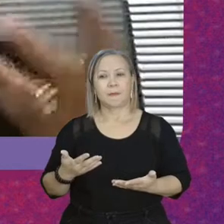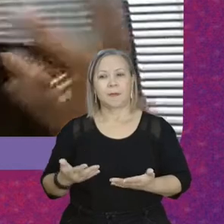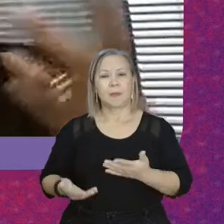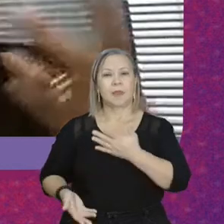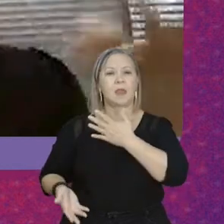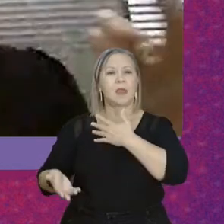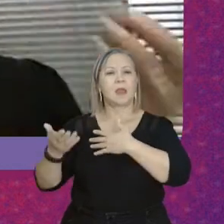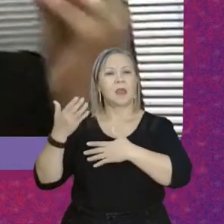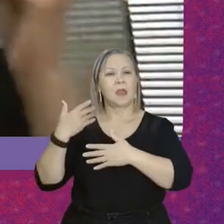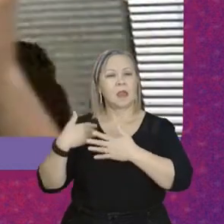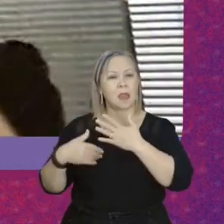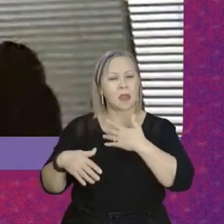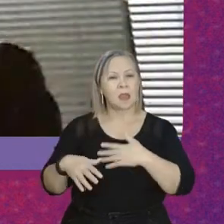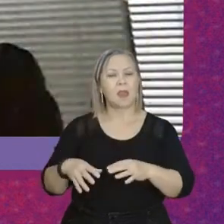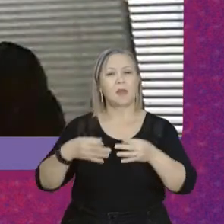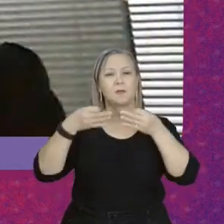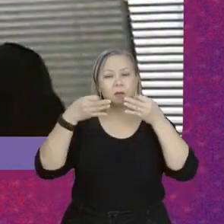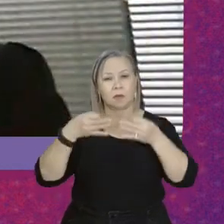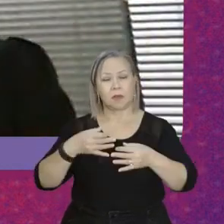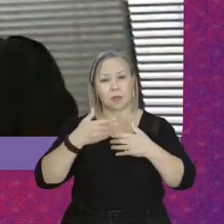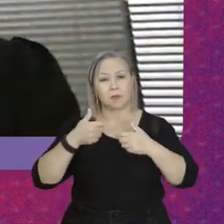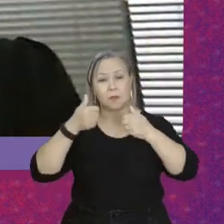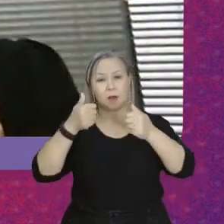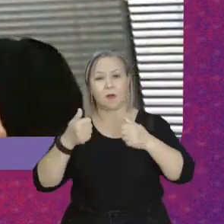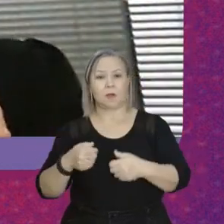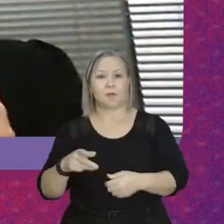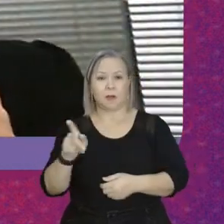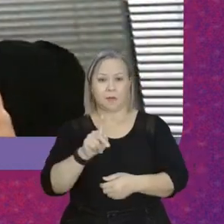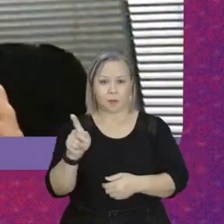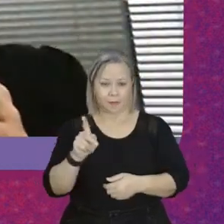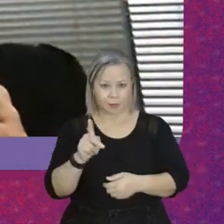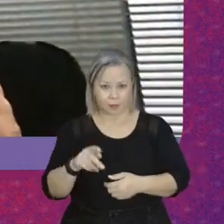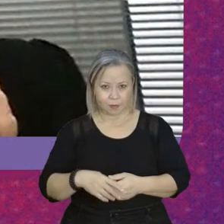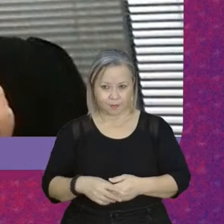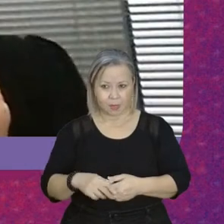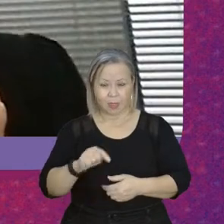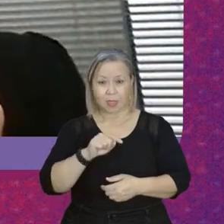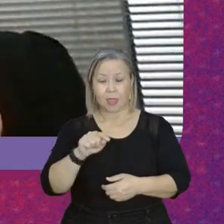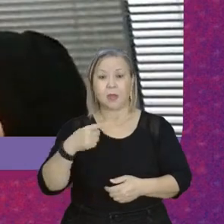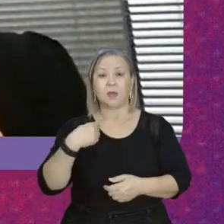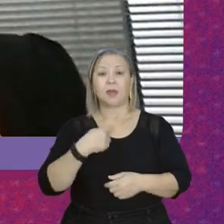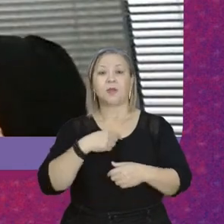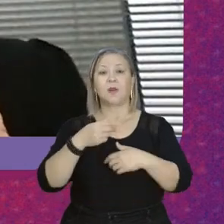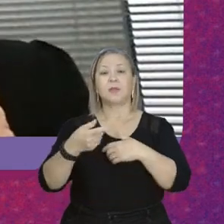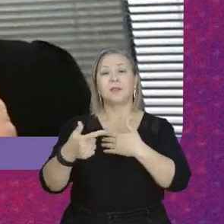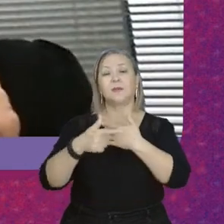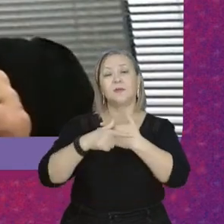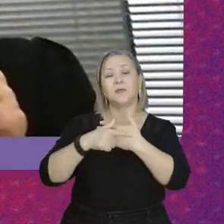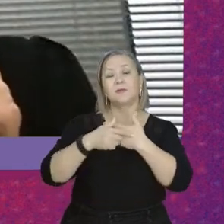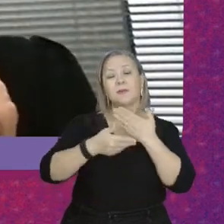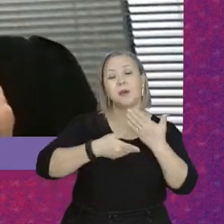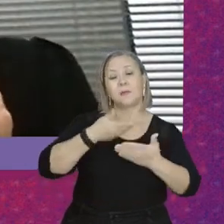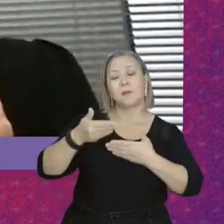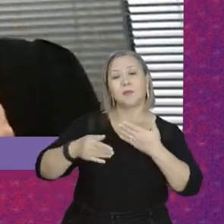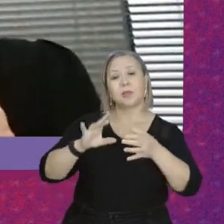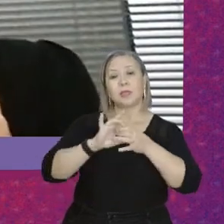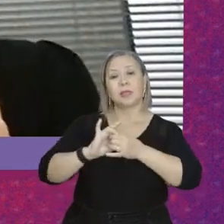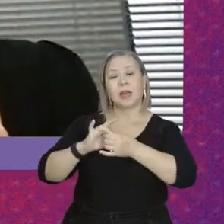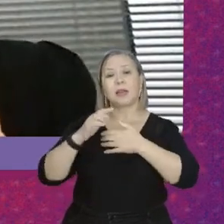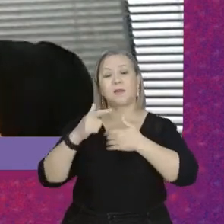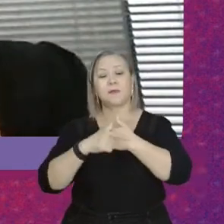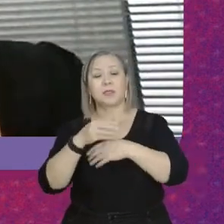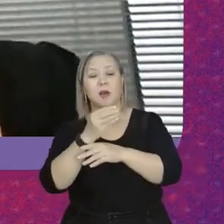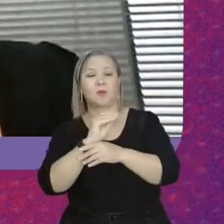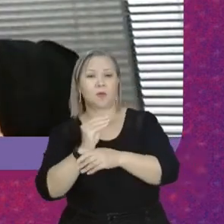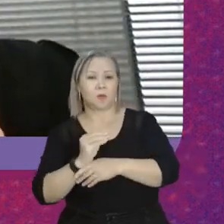competentes quanto, por exemplo, para o magistério, mas isso porque a nossa função ainda está muito atrelada à função dos